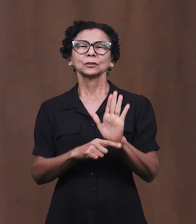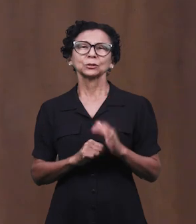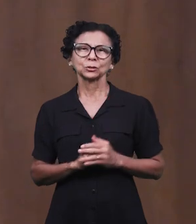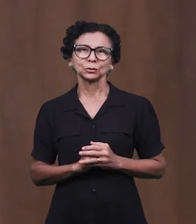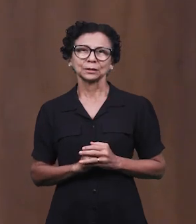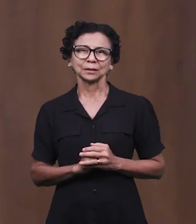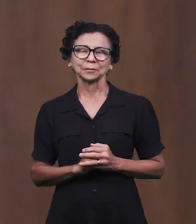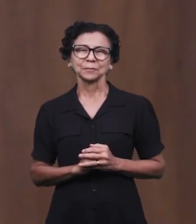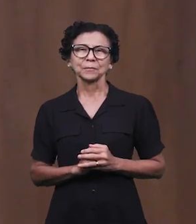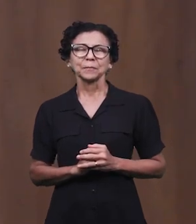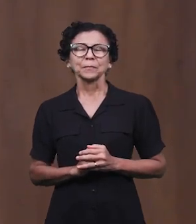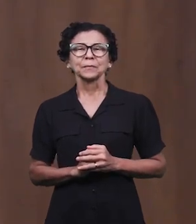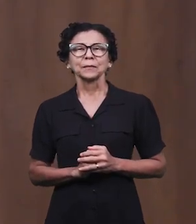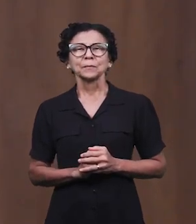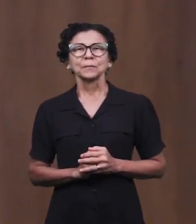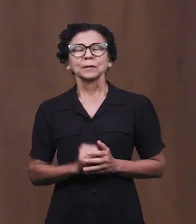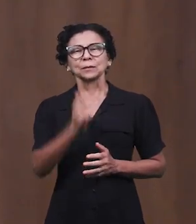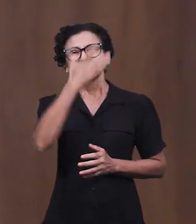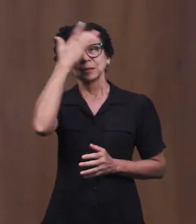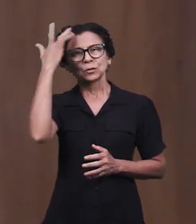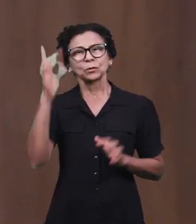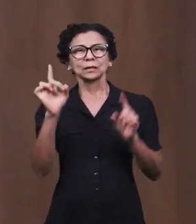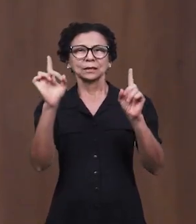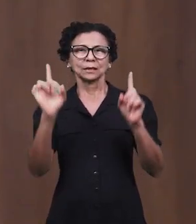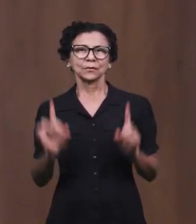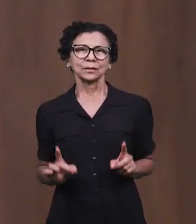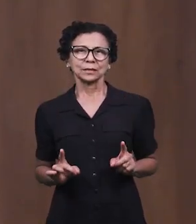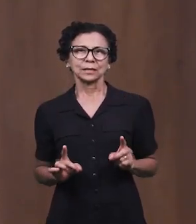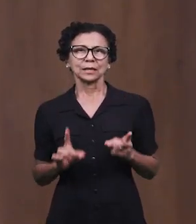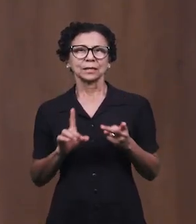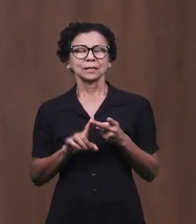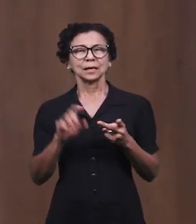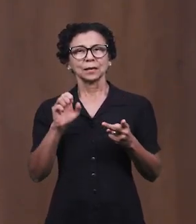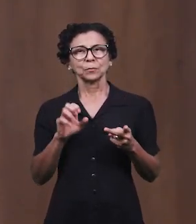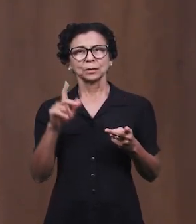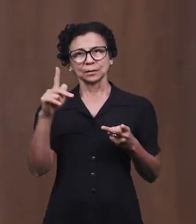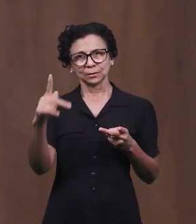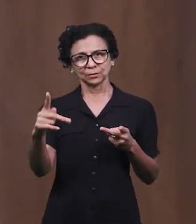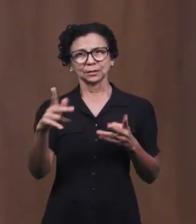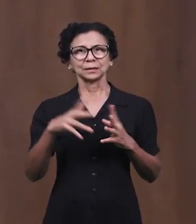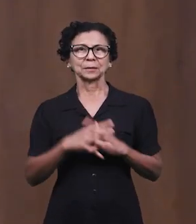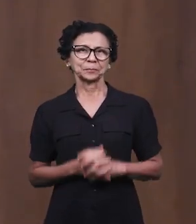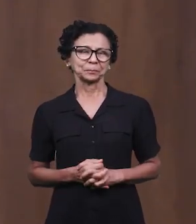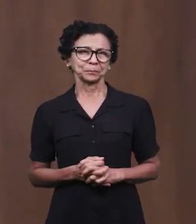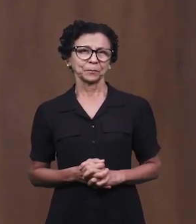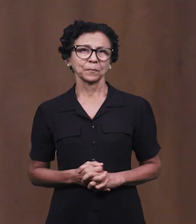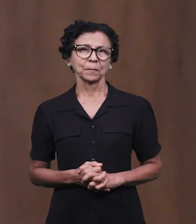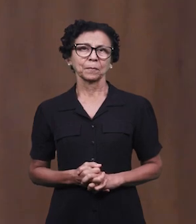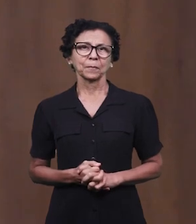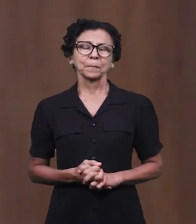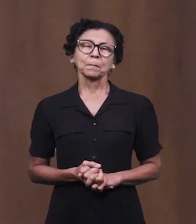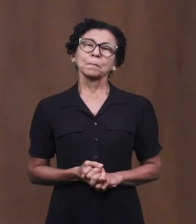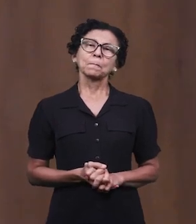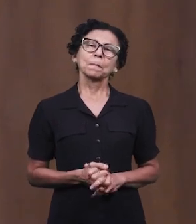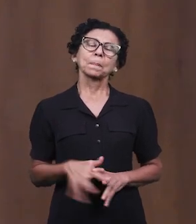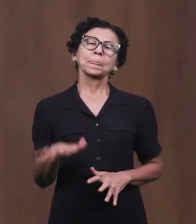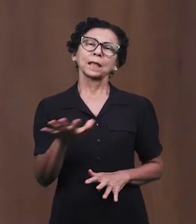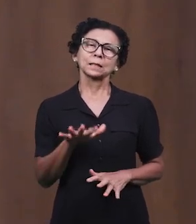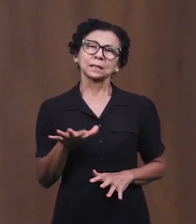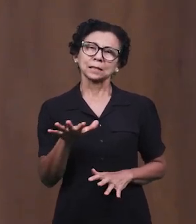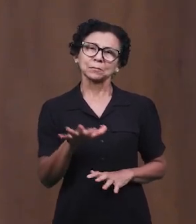as pessoas com deficiência e a aposentadoria de pessoas deficientes. Neste espaço de informação